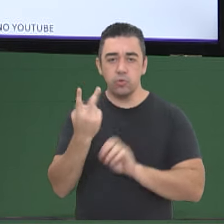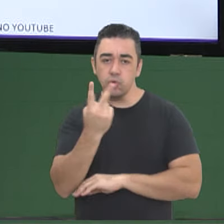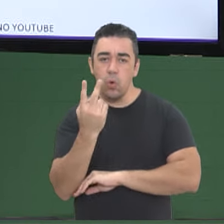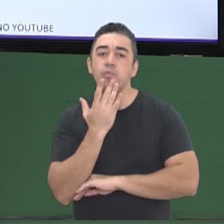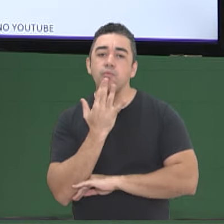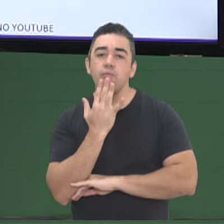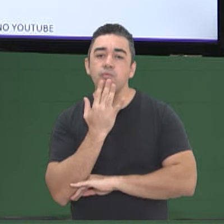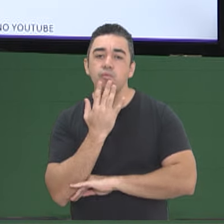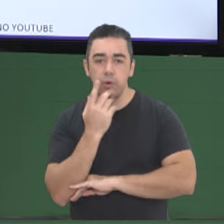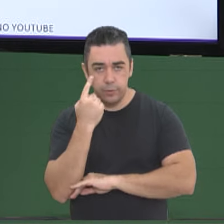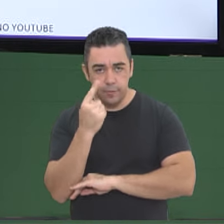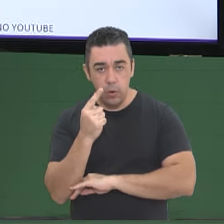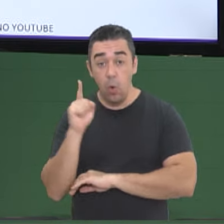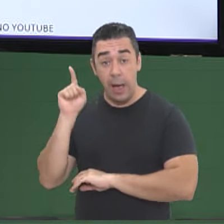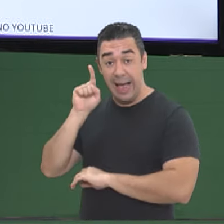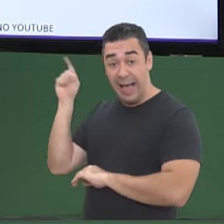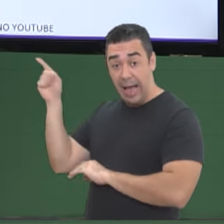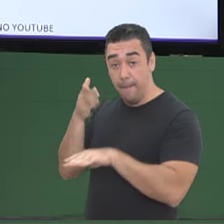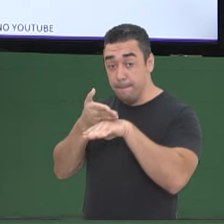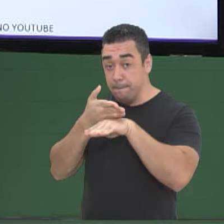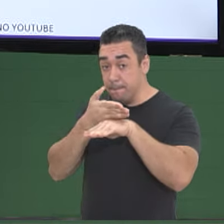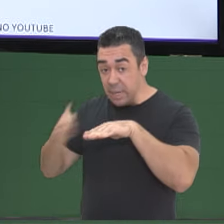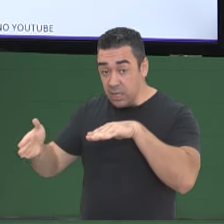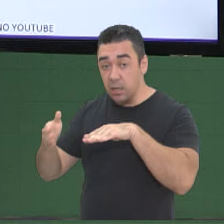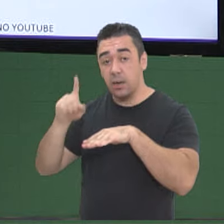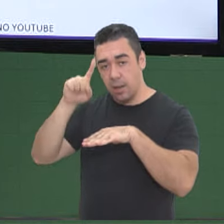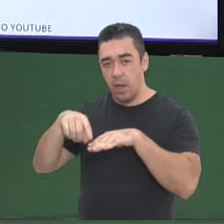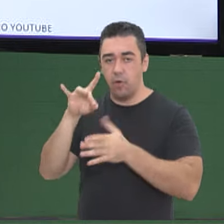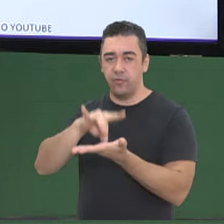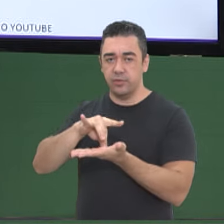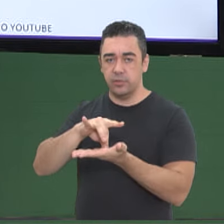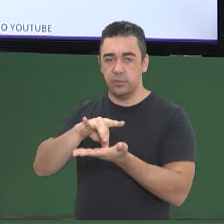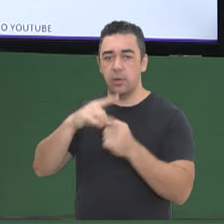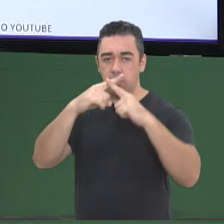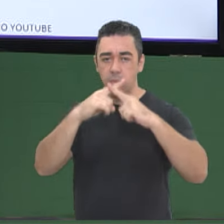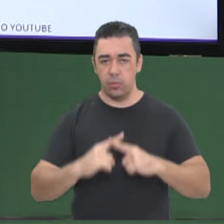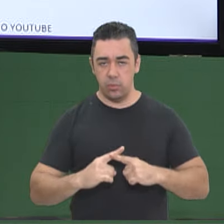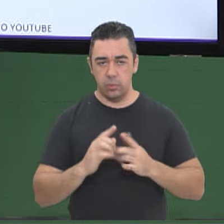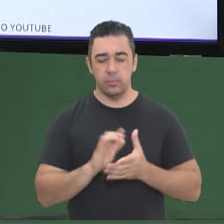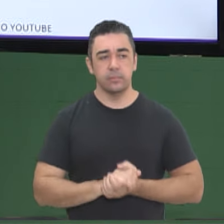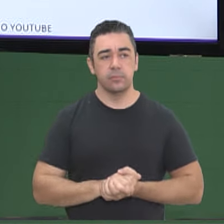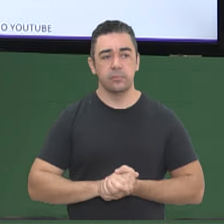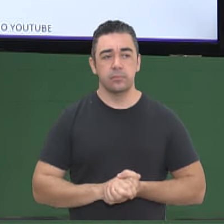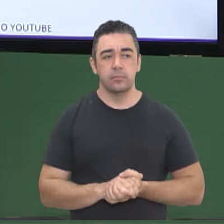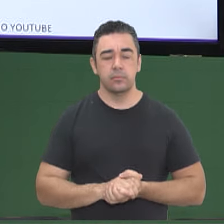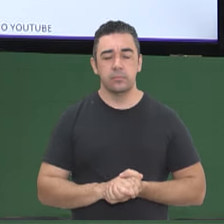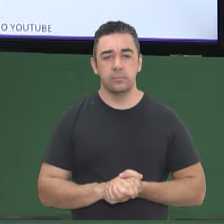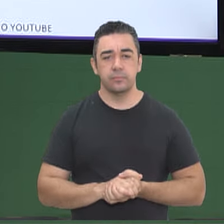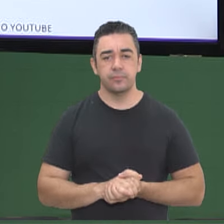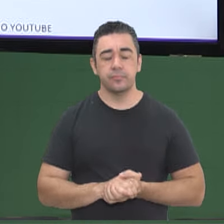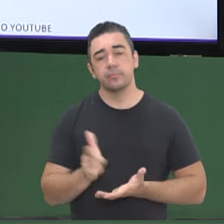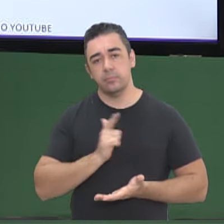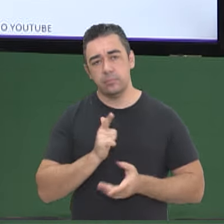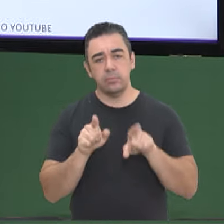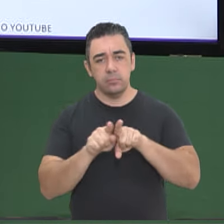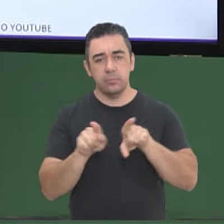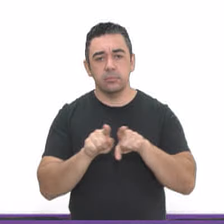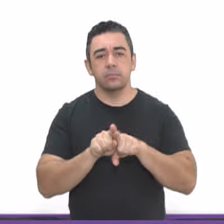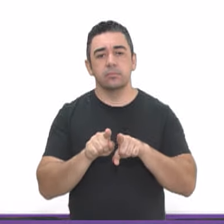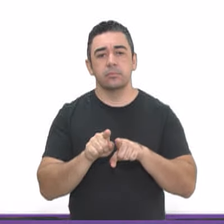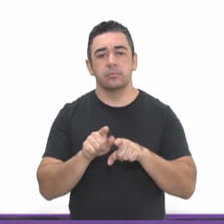né? Sabendo que a branca é a oficial de competição, tá bem? Que mais nós temos aqui? Que a peteca